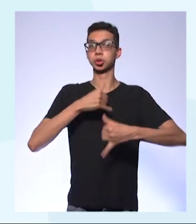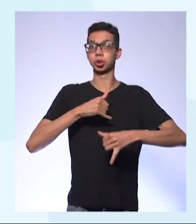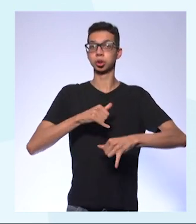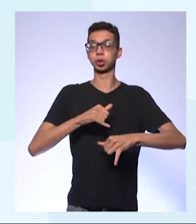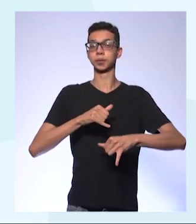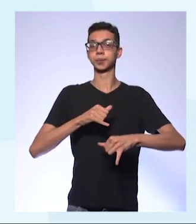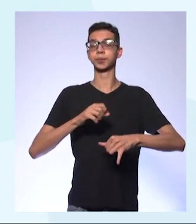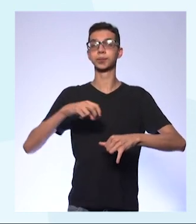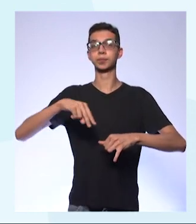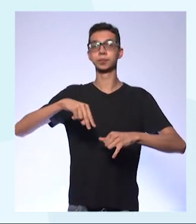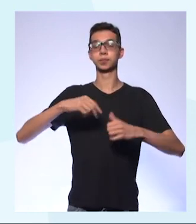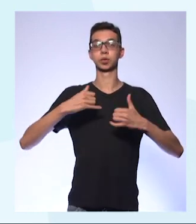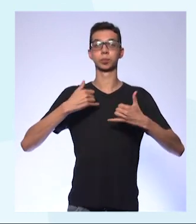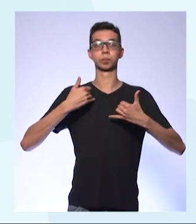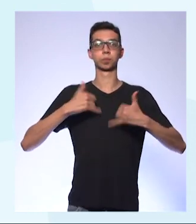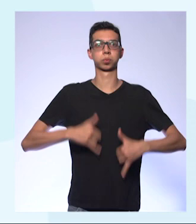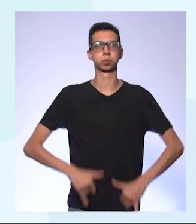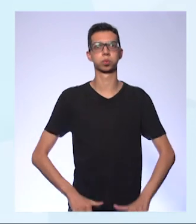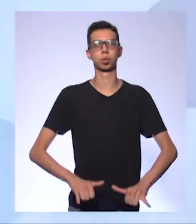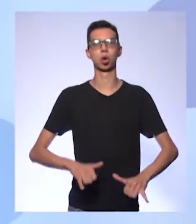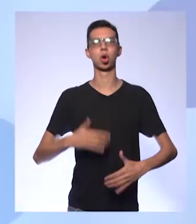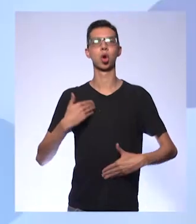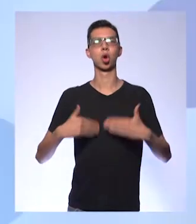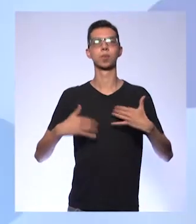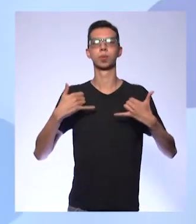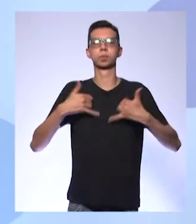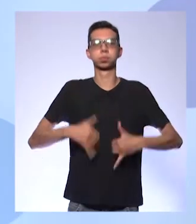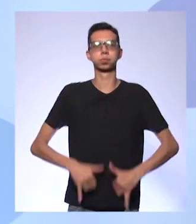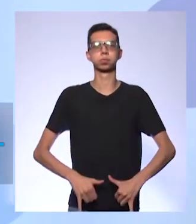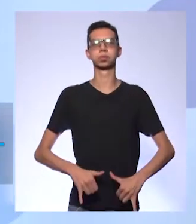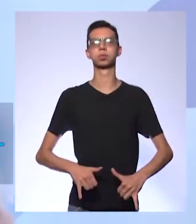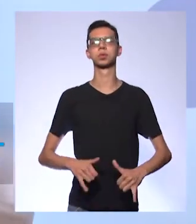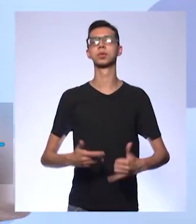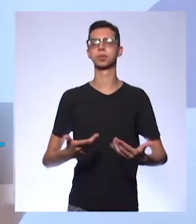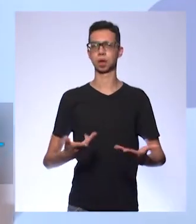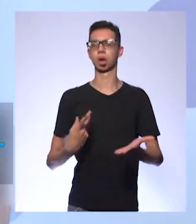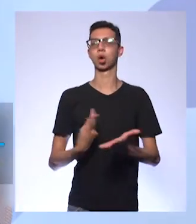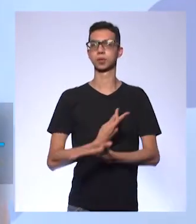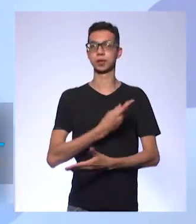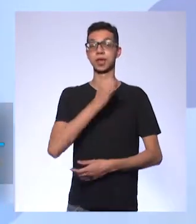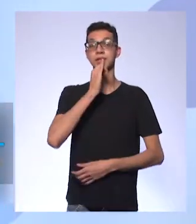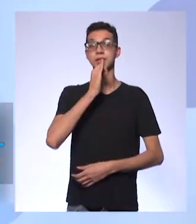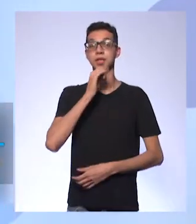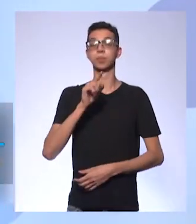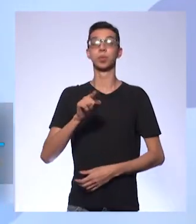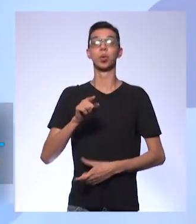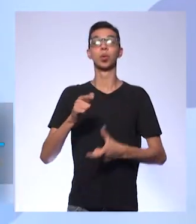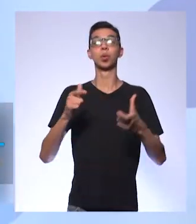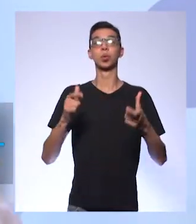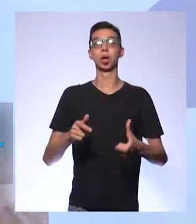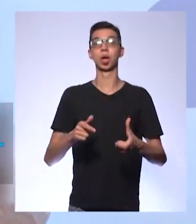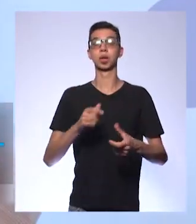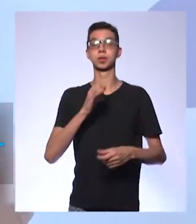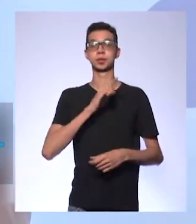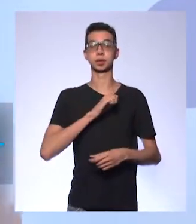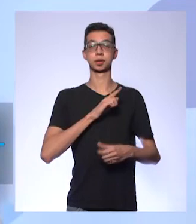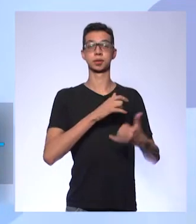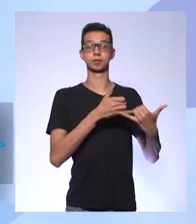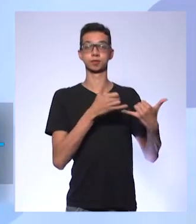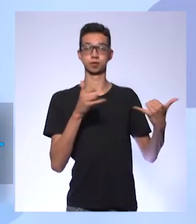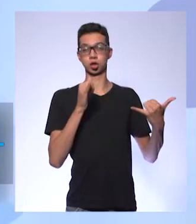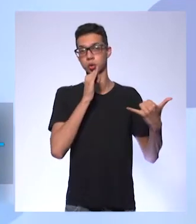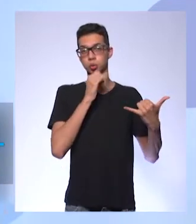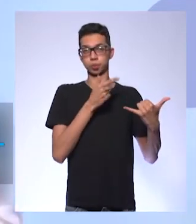então percorre ele. É uma forma comum de recebermos uma descarga elétrica, né? Quando encostamos em um condutor e aí a gente não